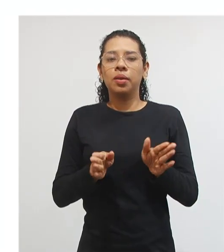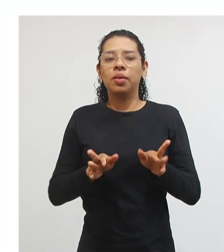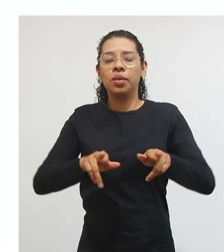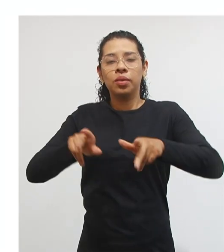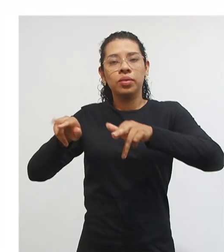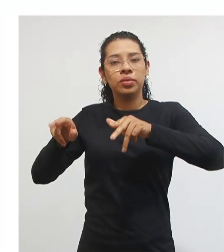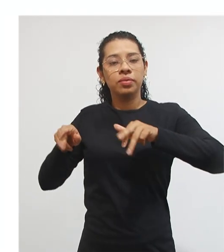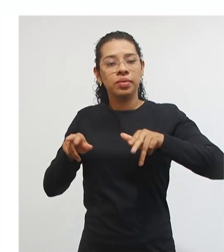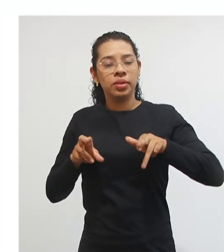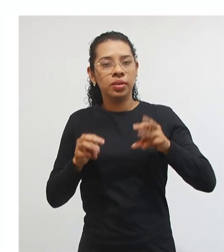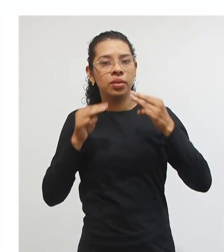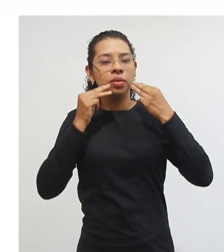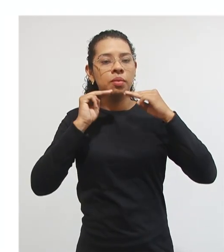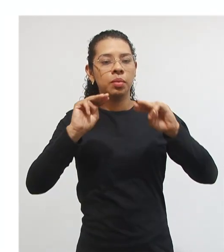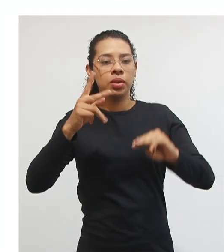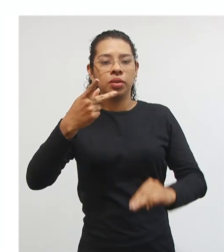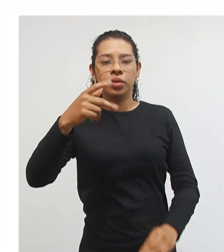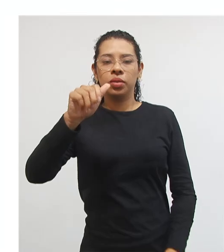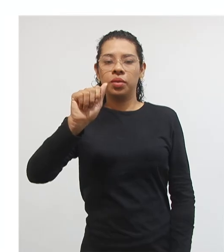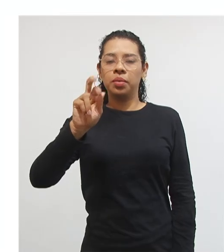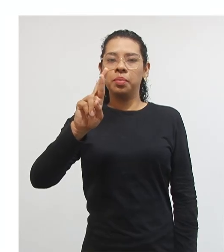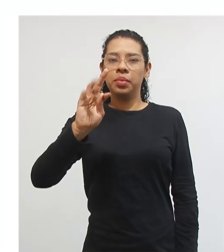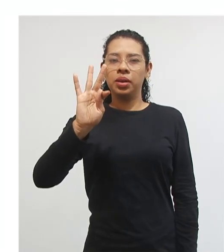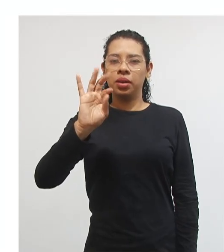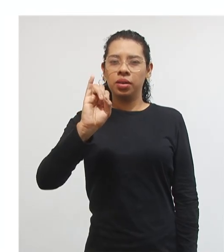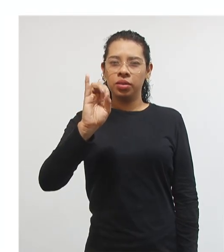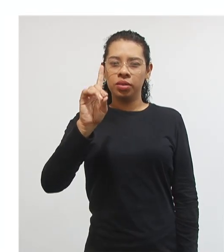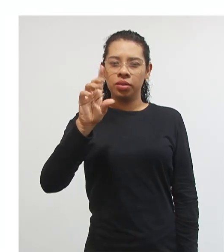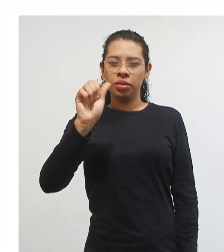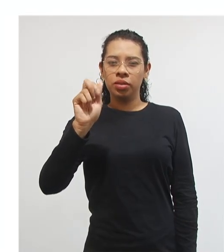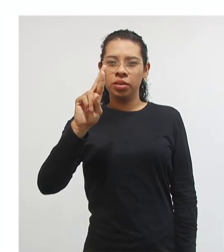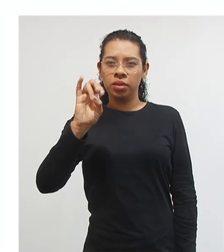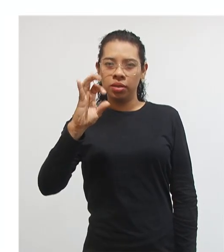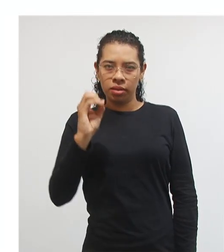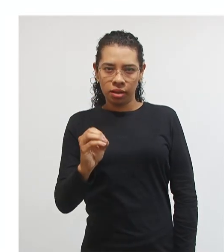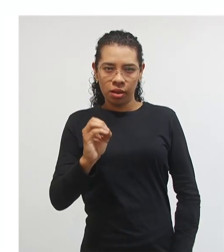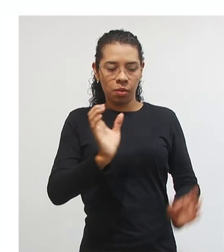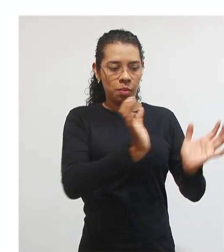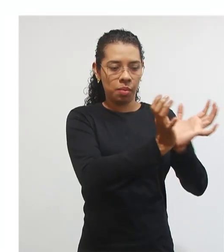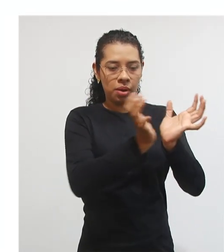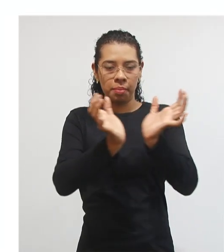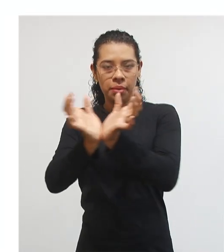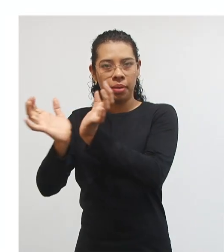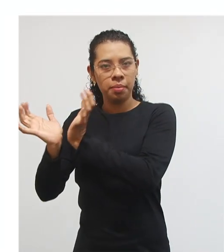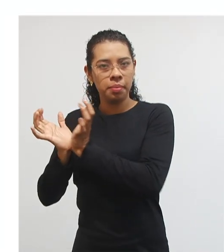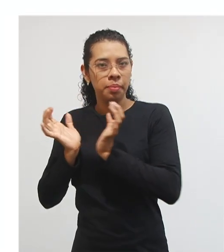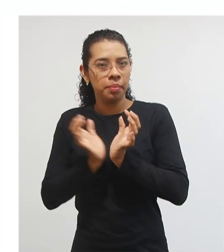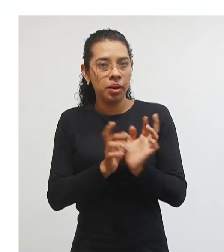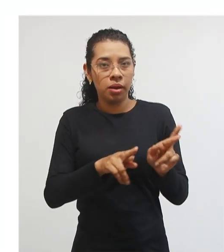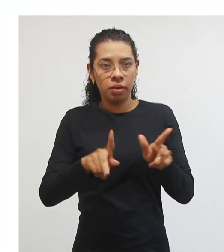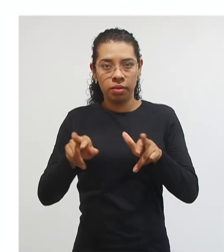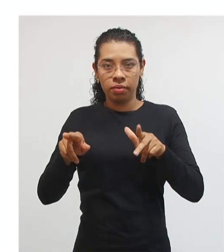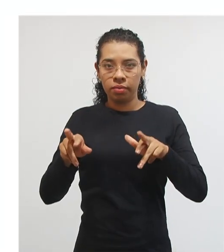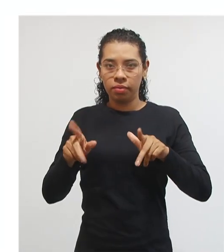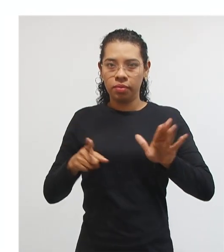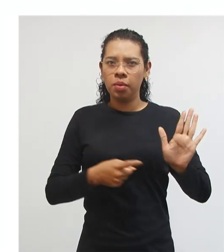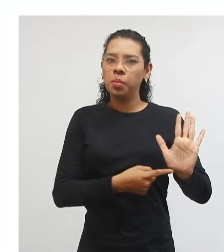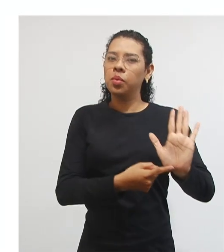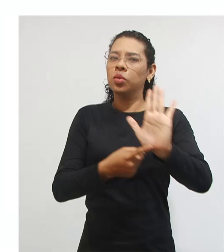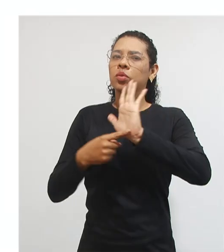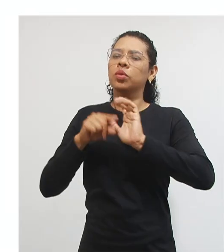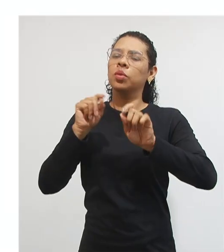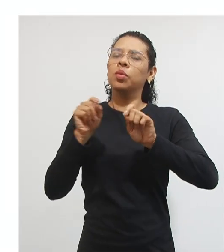partidário, ele vai ser aquele feito pelos partidos, que vão mostrar para a população quais são as suas